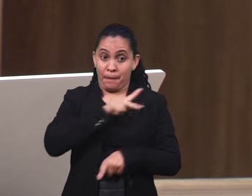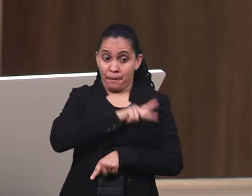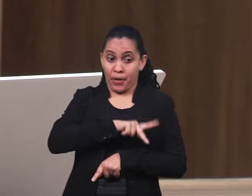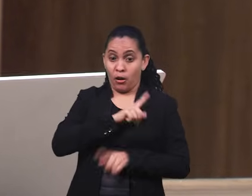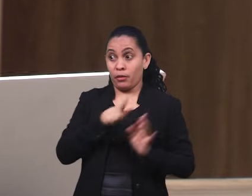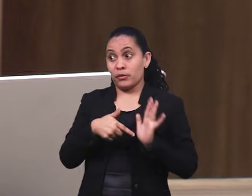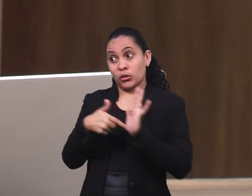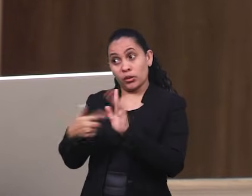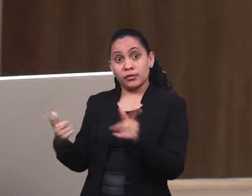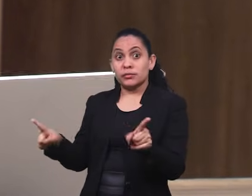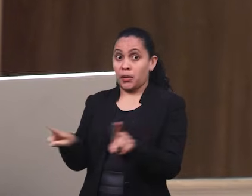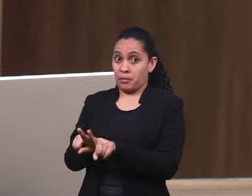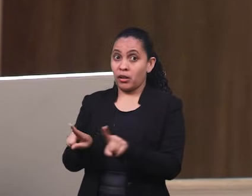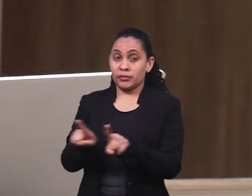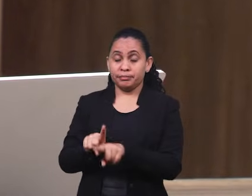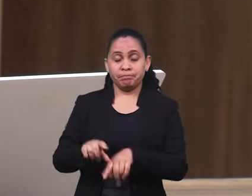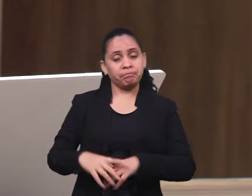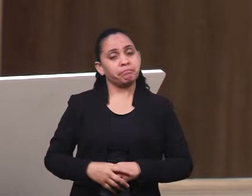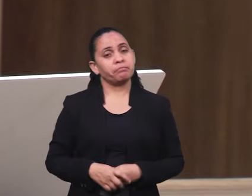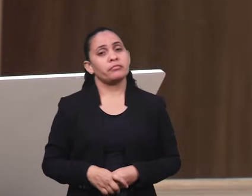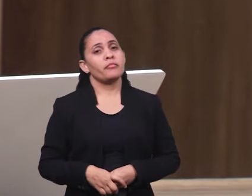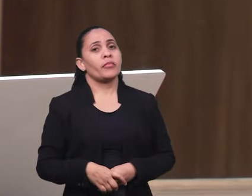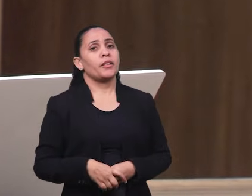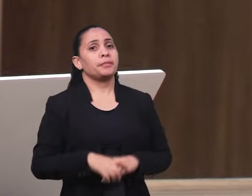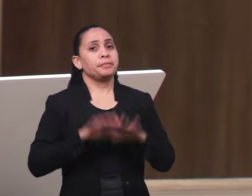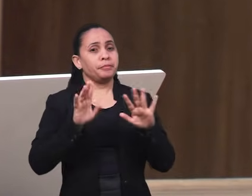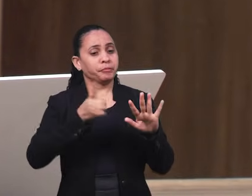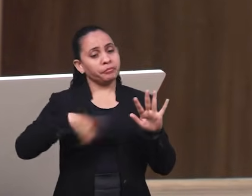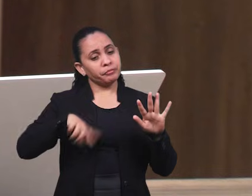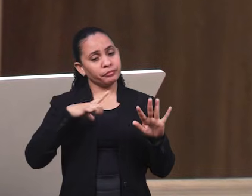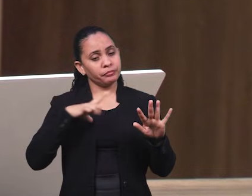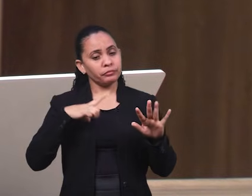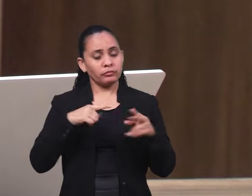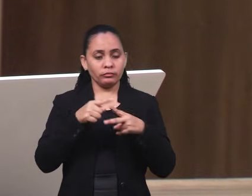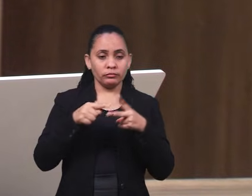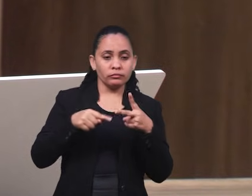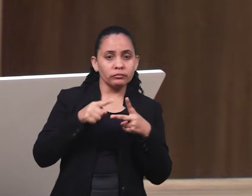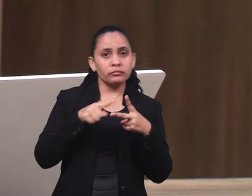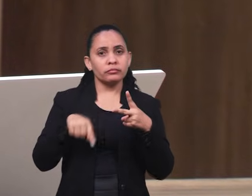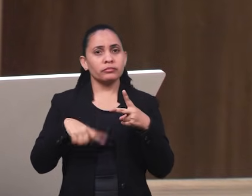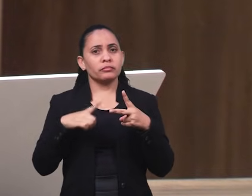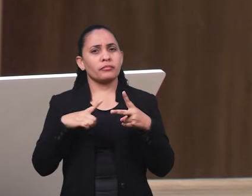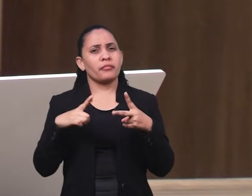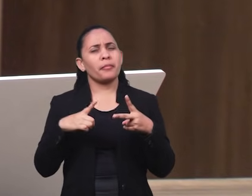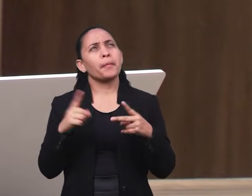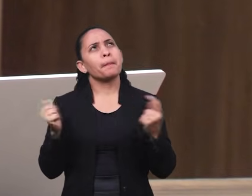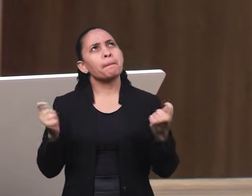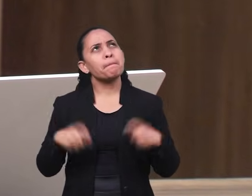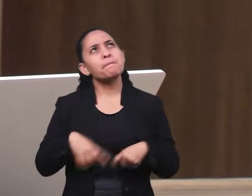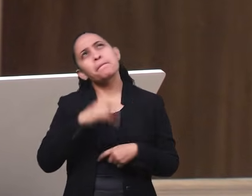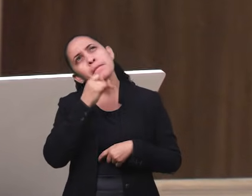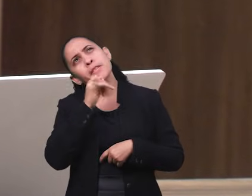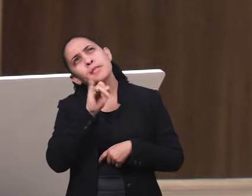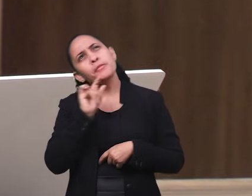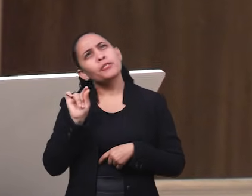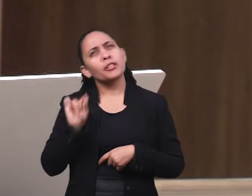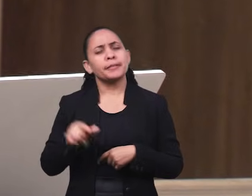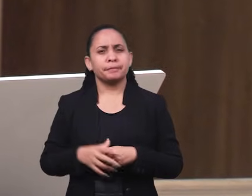sobre isso. Mas interessante que eles tinham os dois, tinha assim, podemos dizer